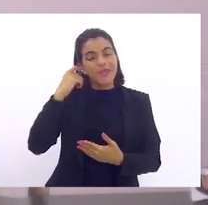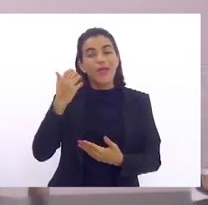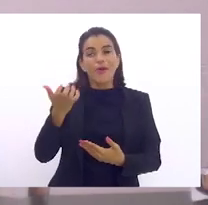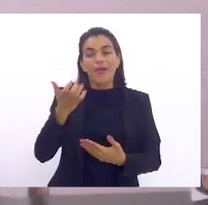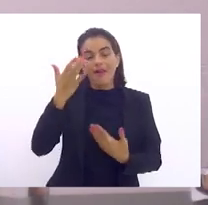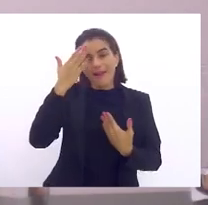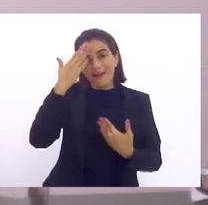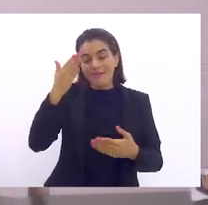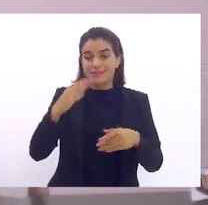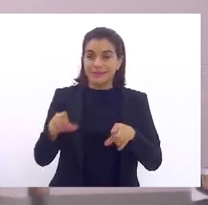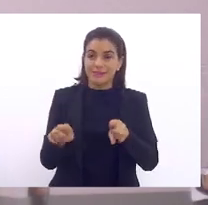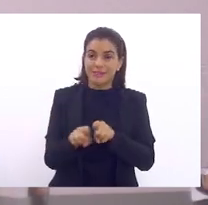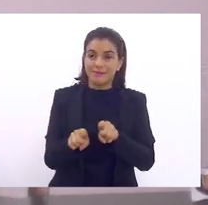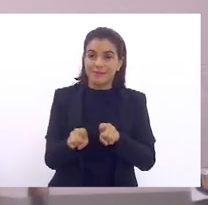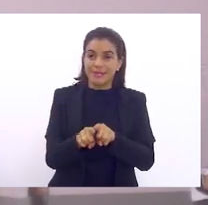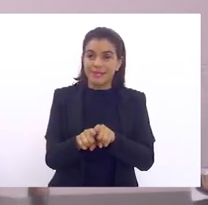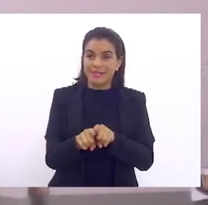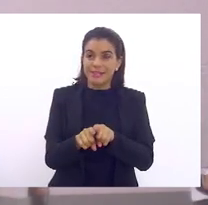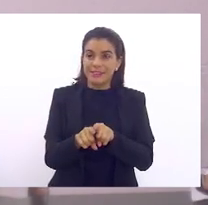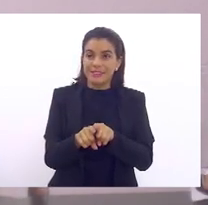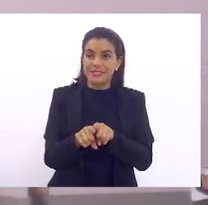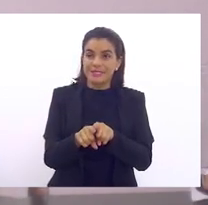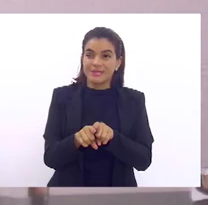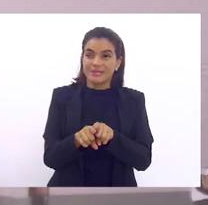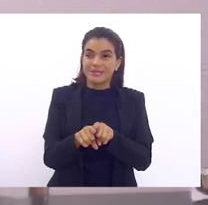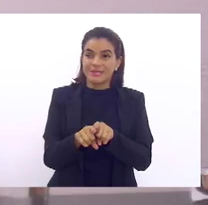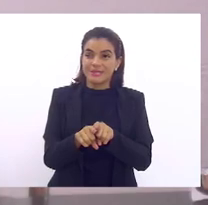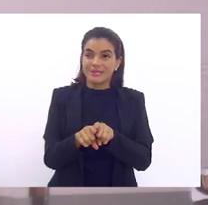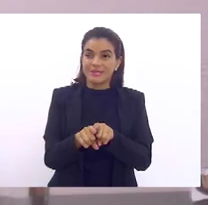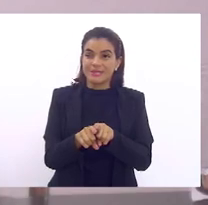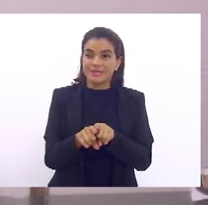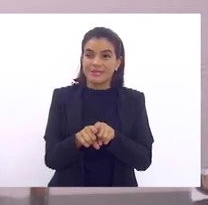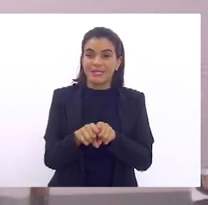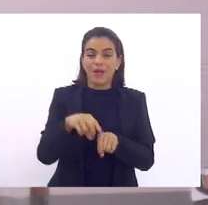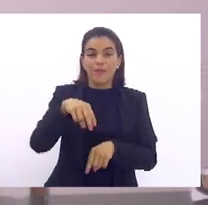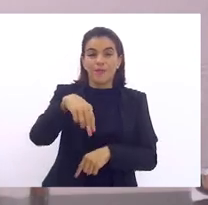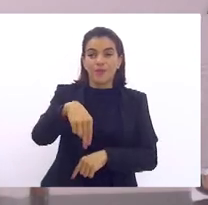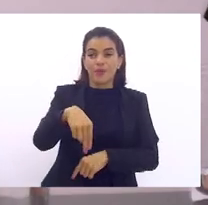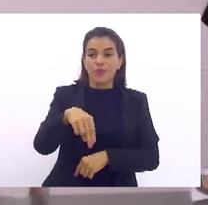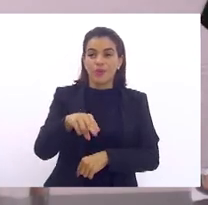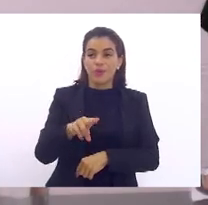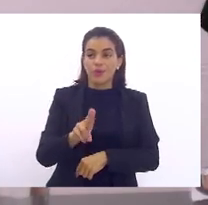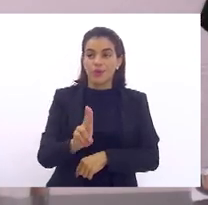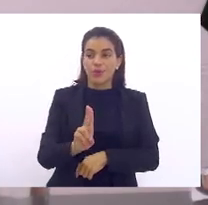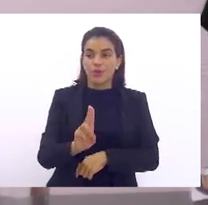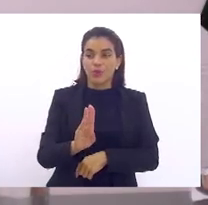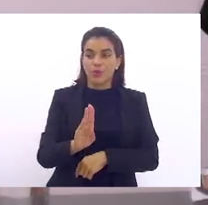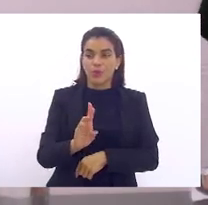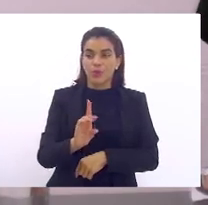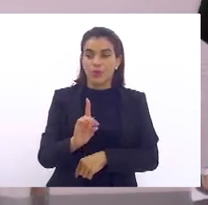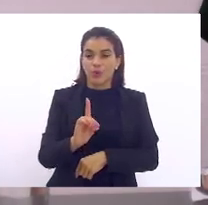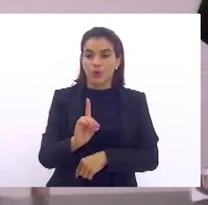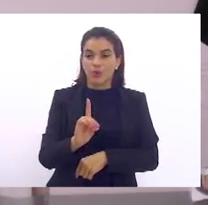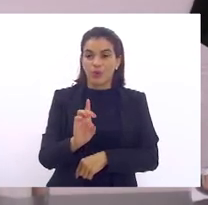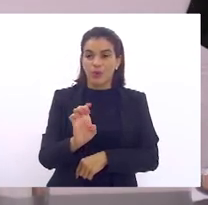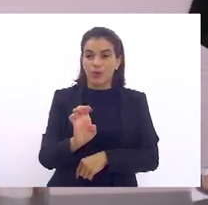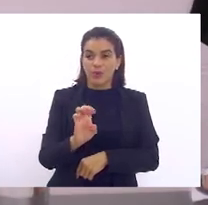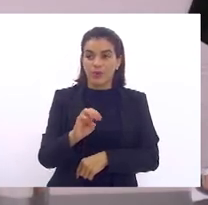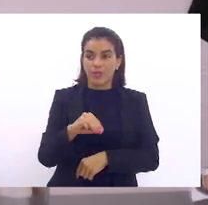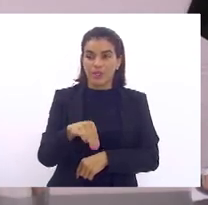agradecimento a ao nud nuden quem tá representando